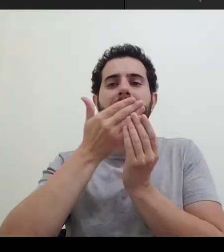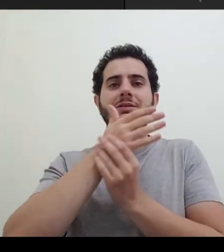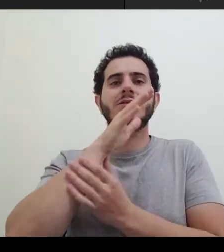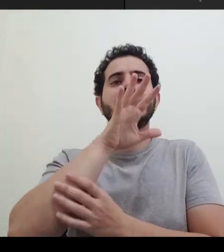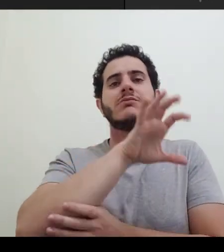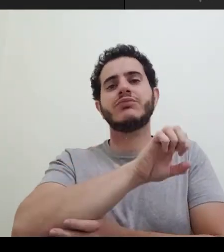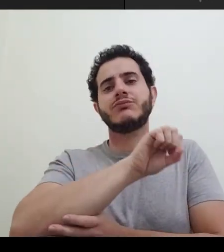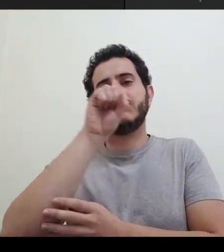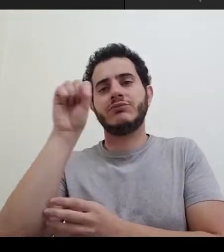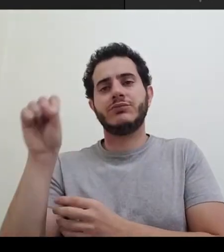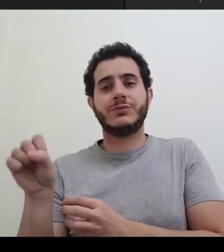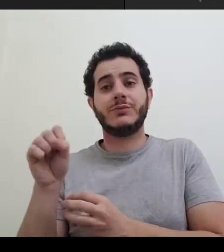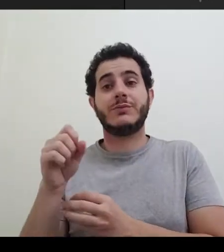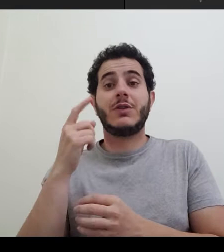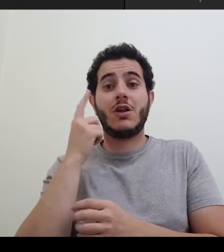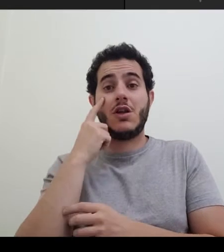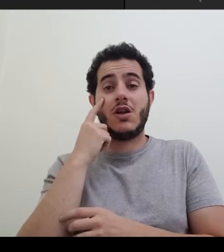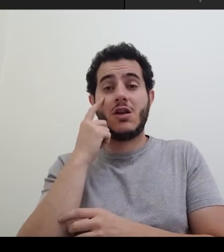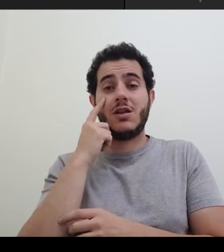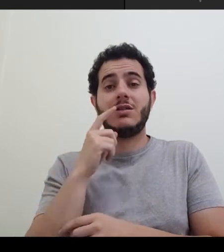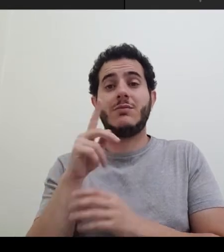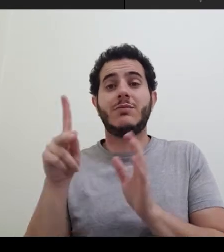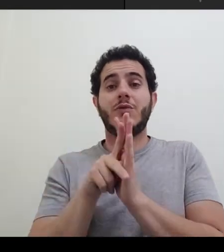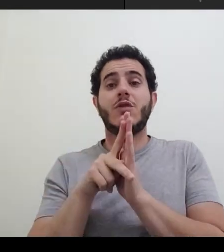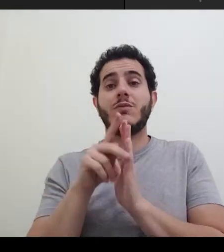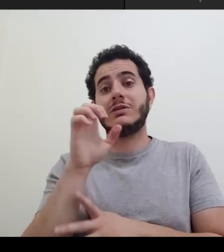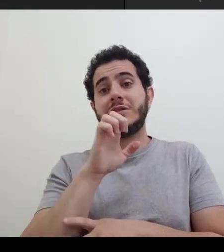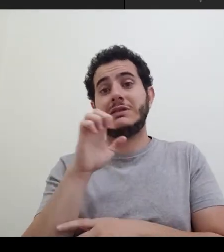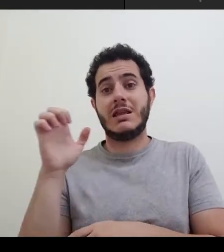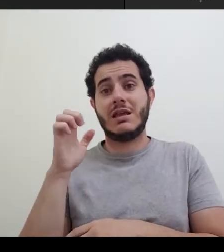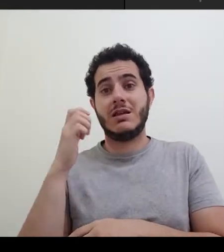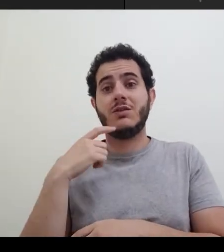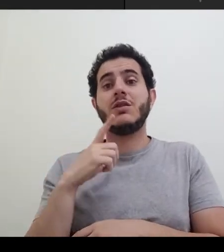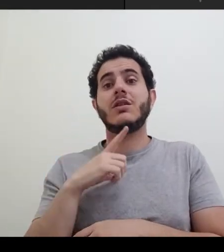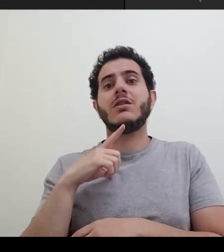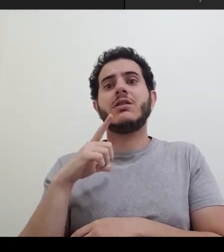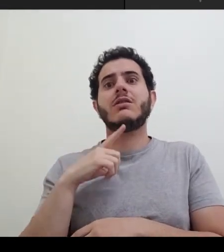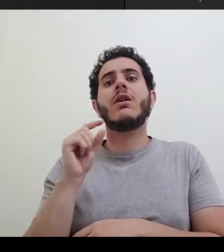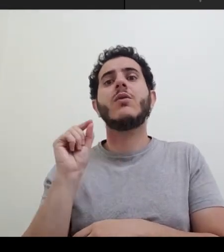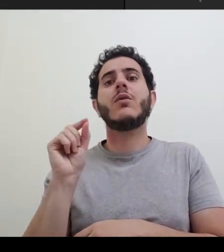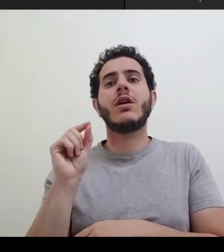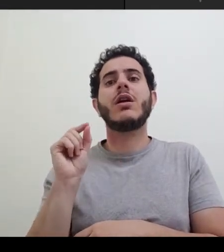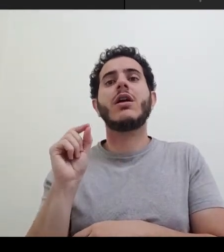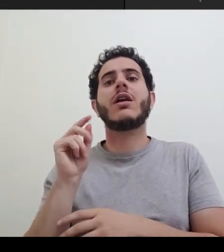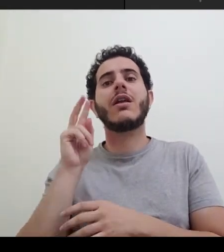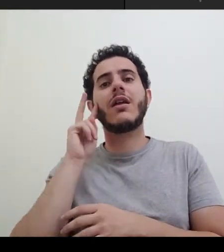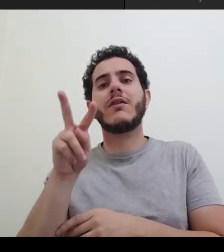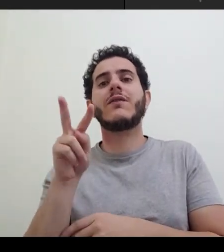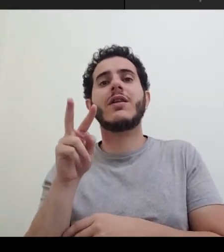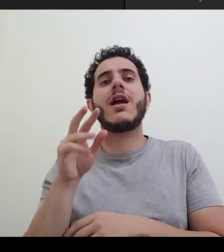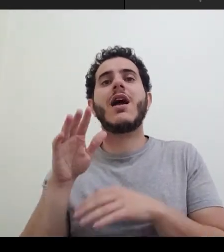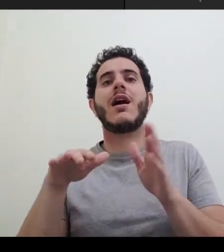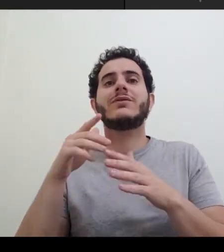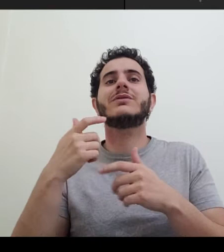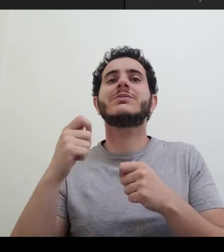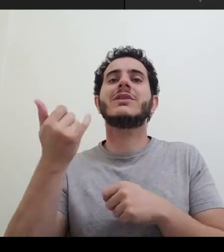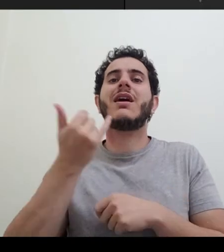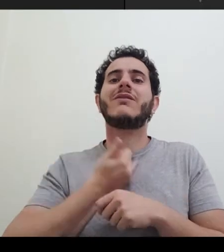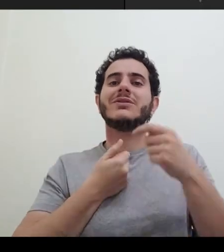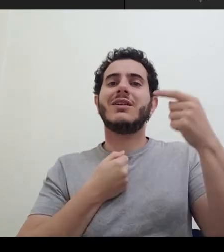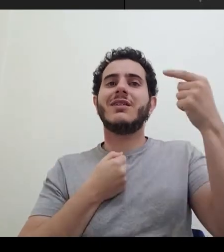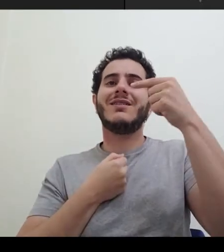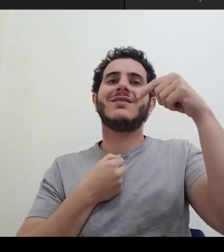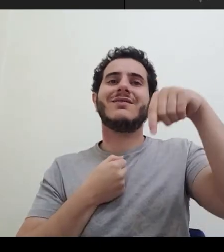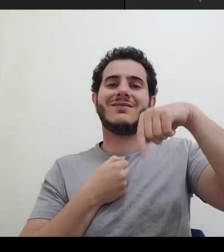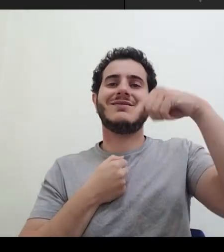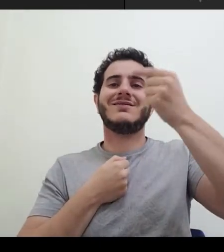do computador. Aqui do lado esquerdo, conforme você vai abrindo, às vezes ele não reconhece de primeira, então você tem que abrir e fechar essa setinha aqui.